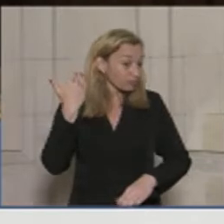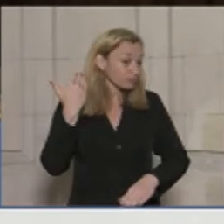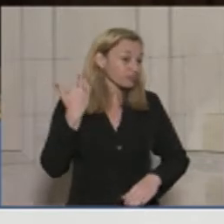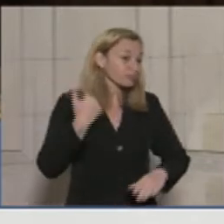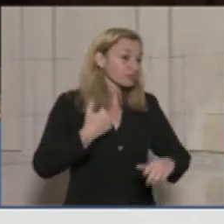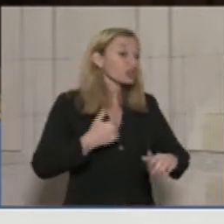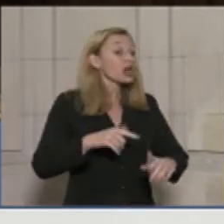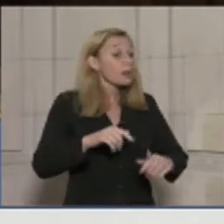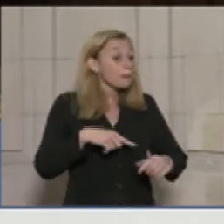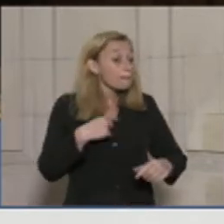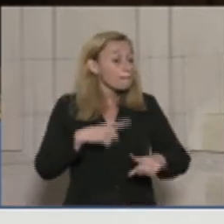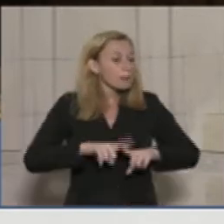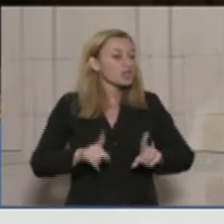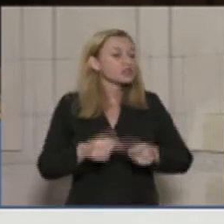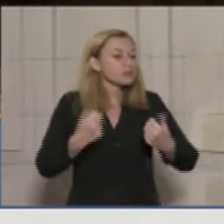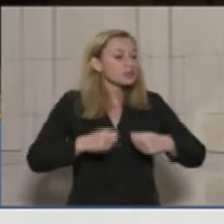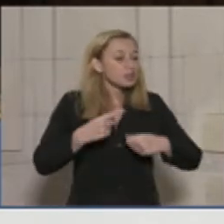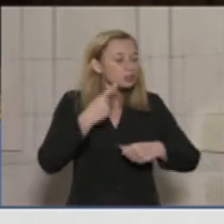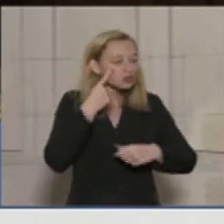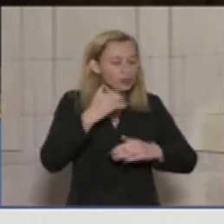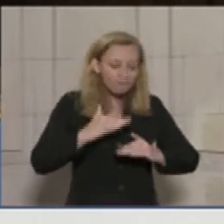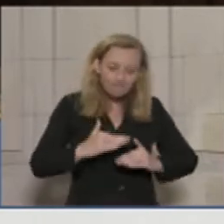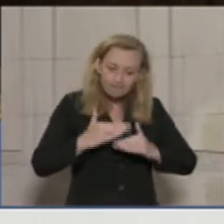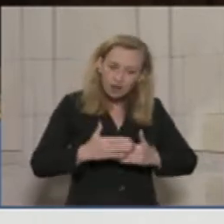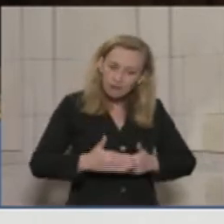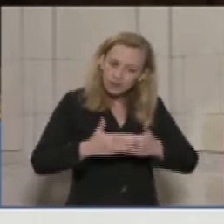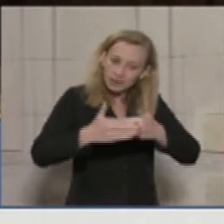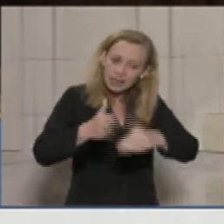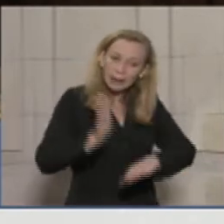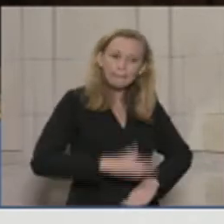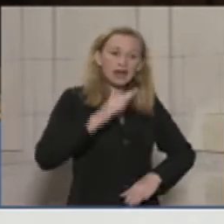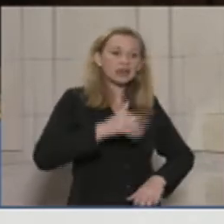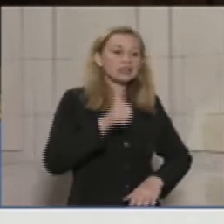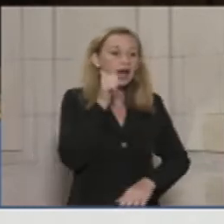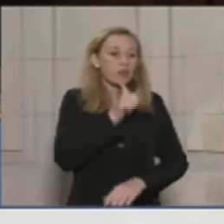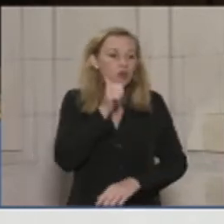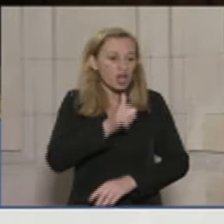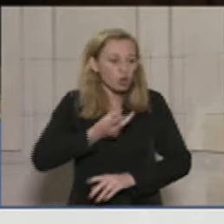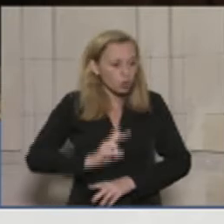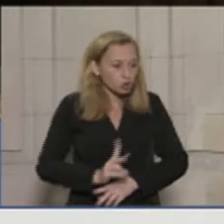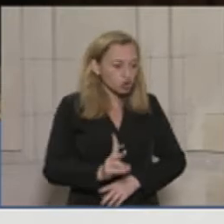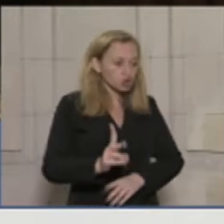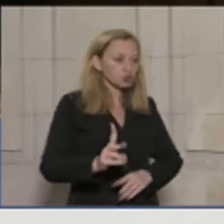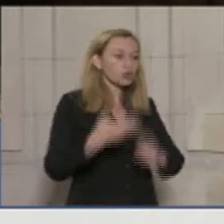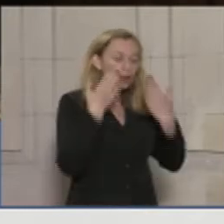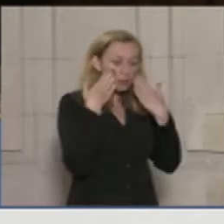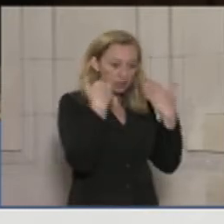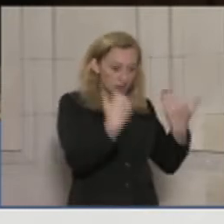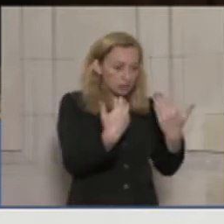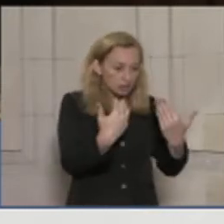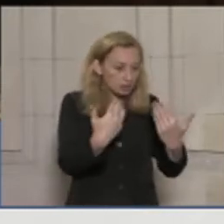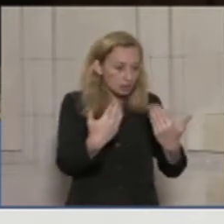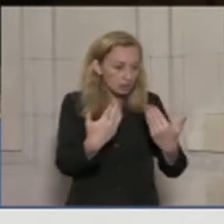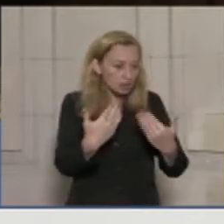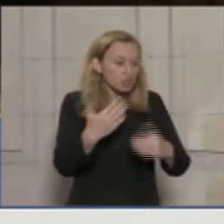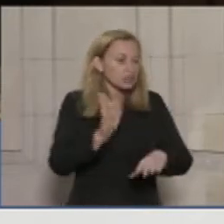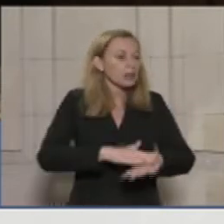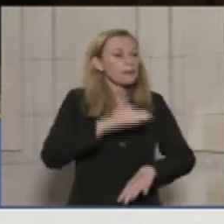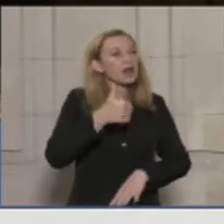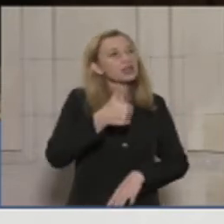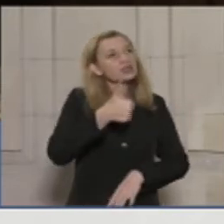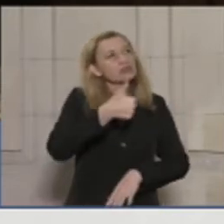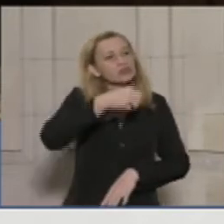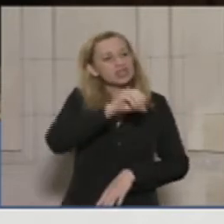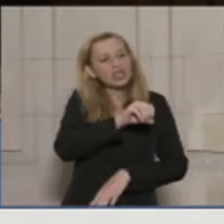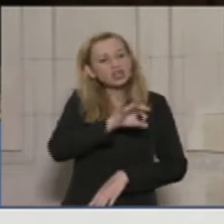ainda precisamos avançar muito nessa questão, porque a mulher ainda continua sendo uma representação de mais ou menos